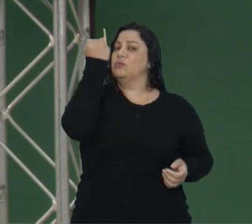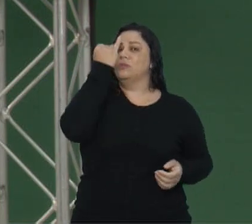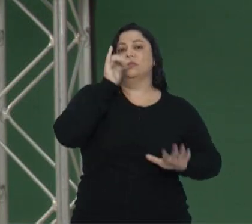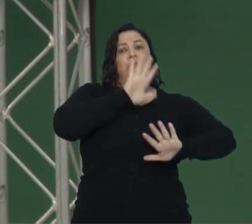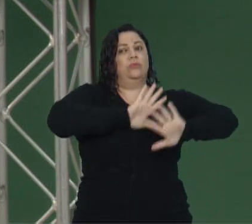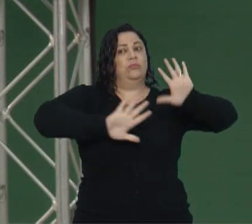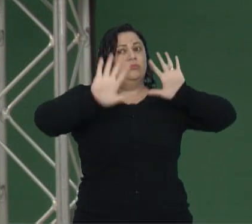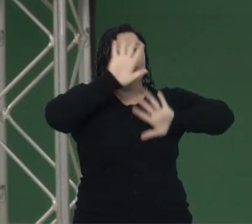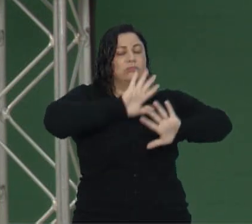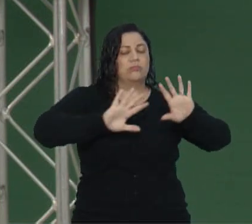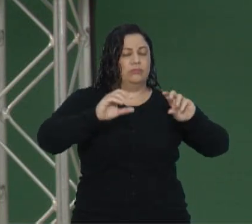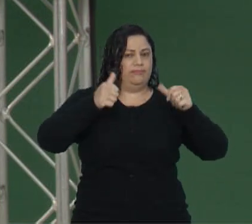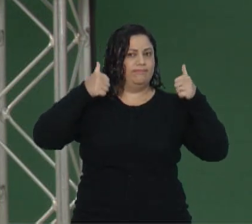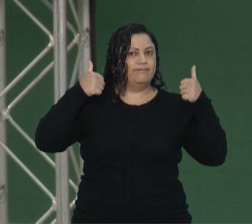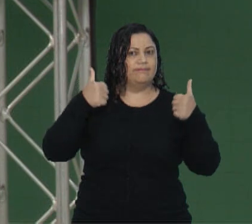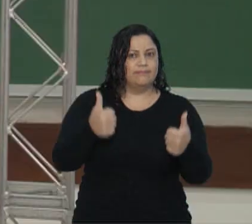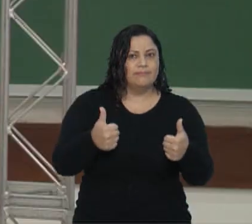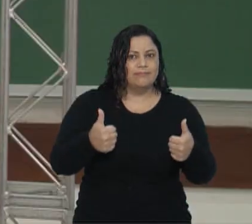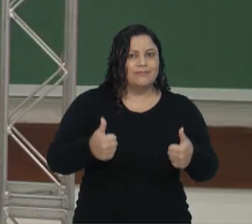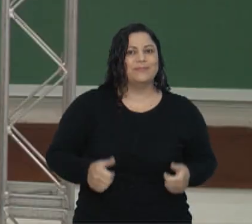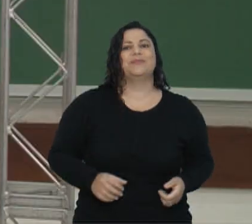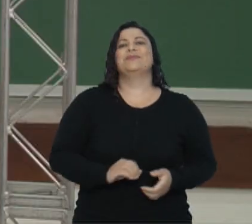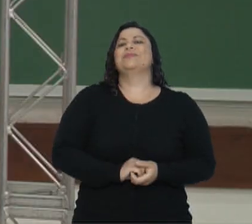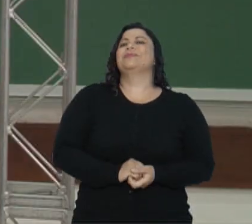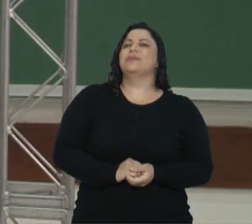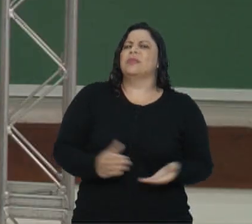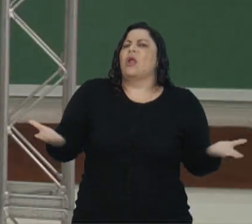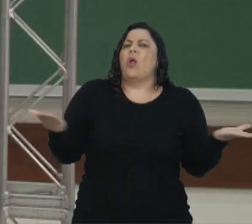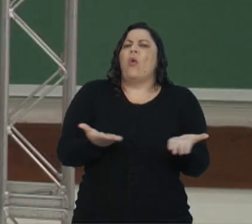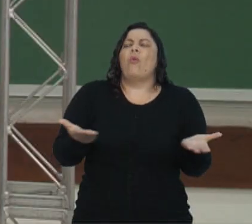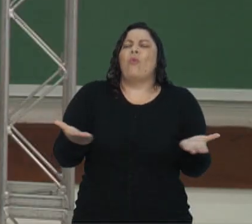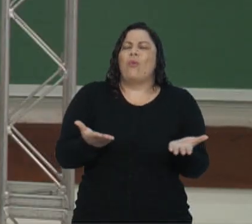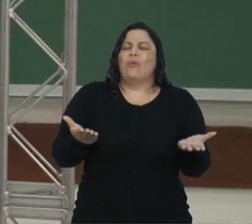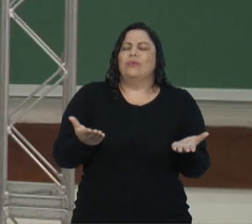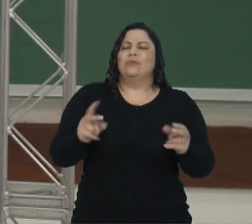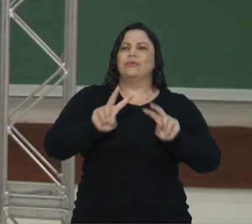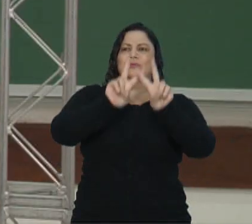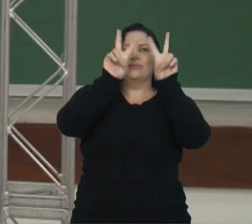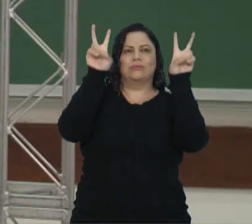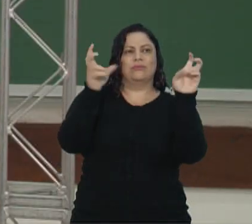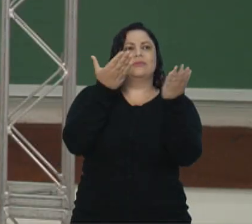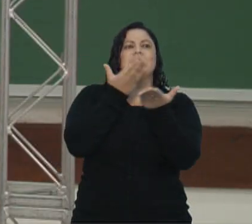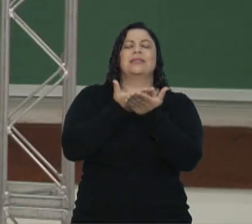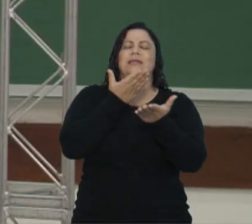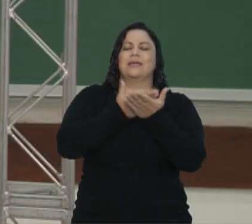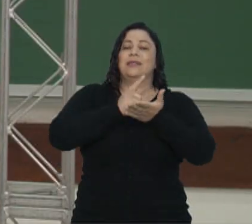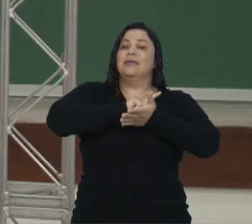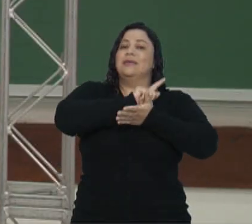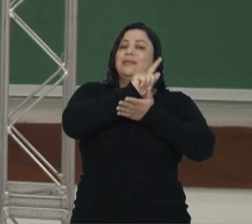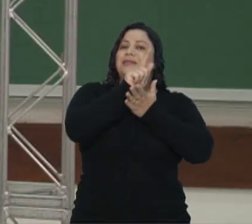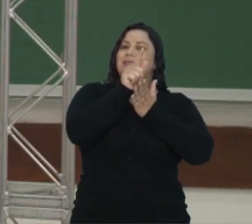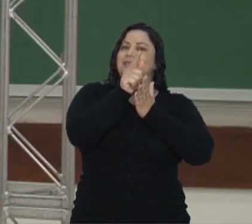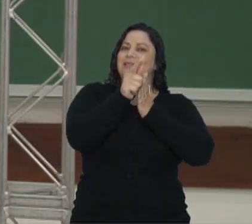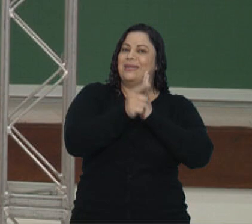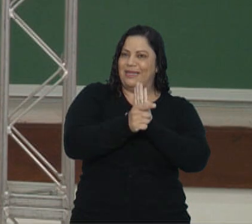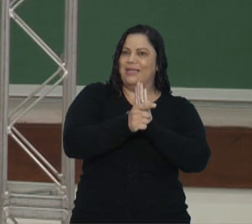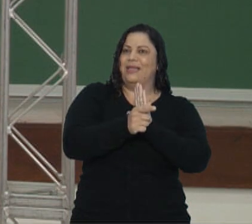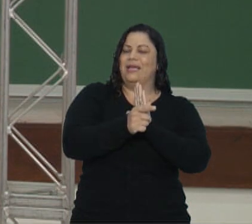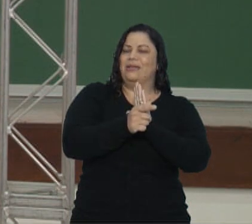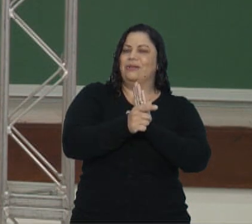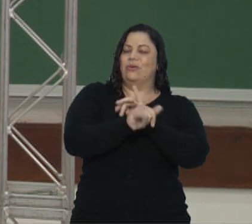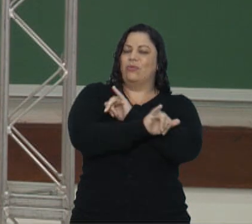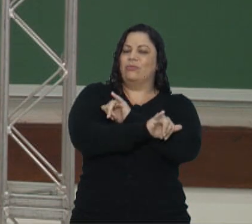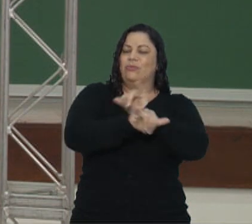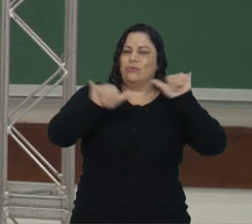certo? O que a gente vai ver hoje? Nós vamos ver o conteúdo da aula de hoje, gênero, notícia e regência